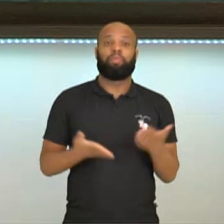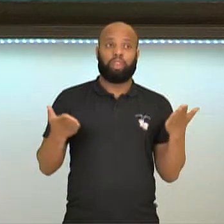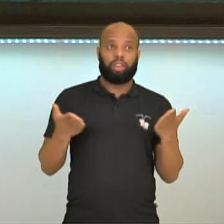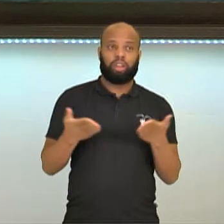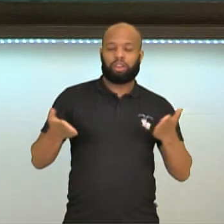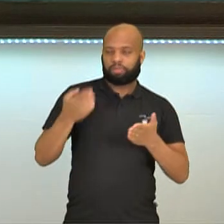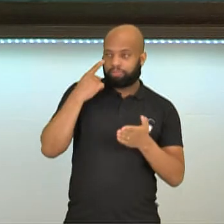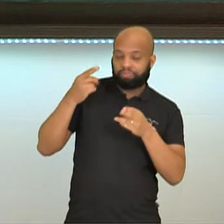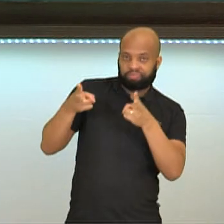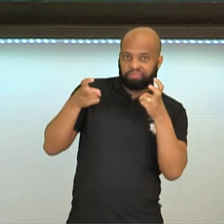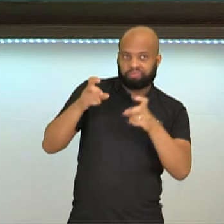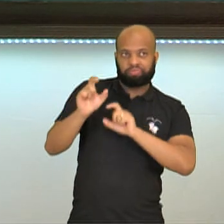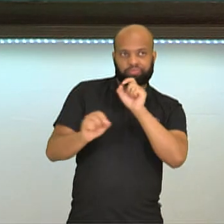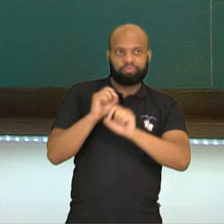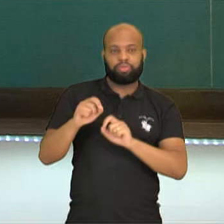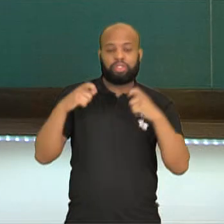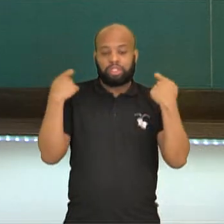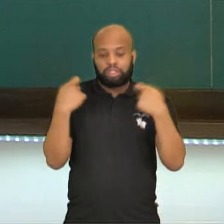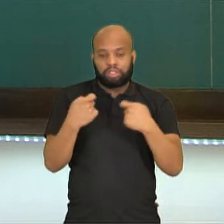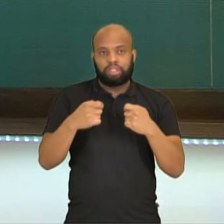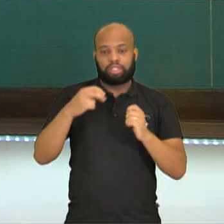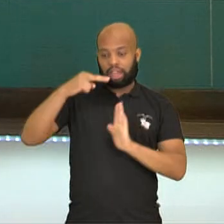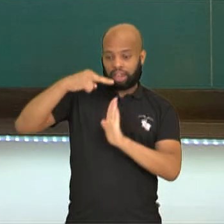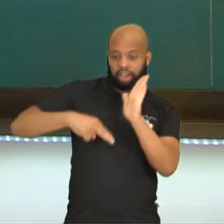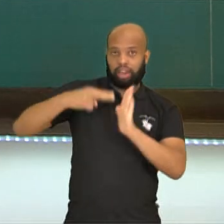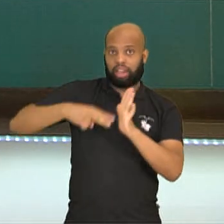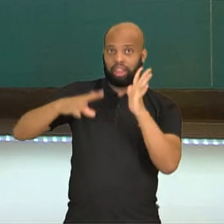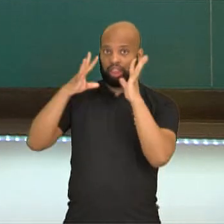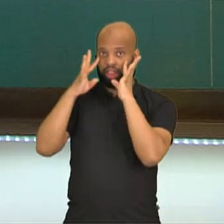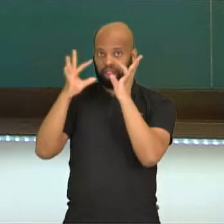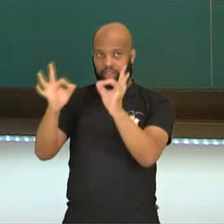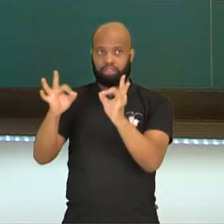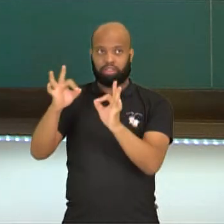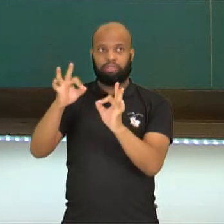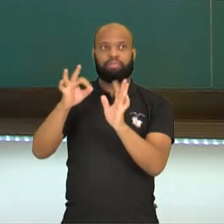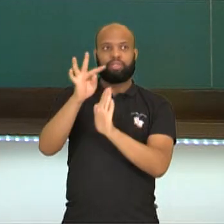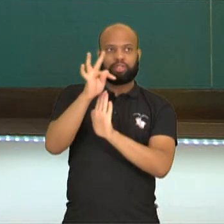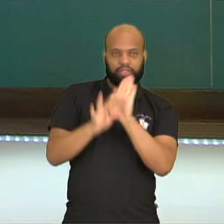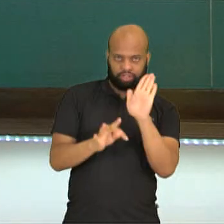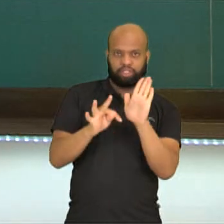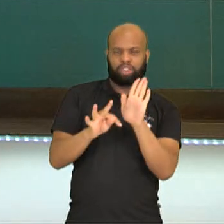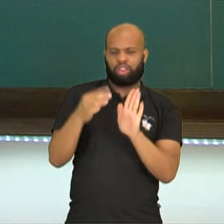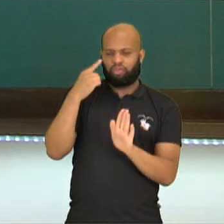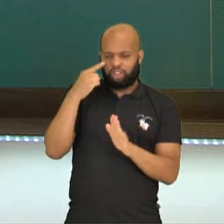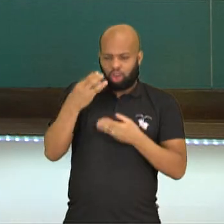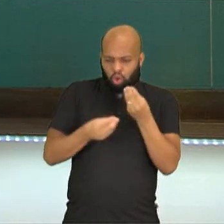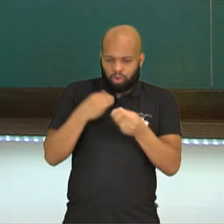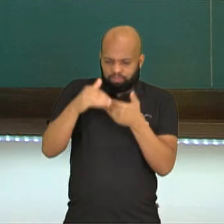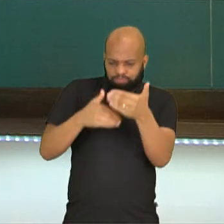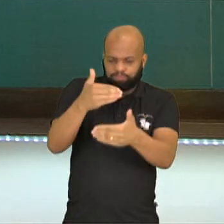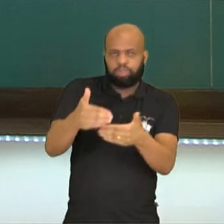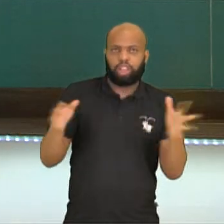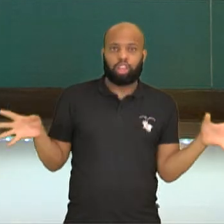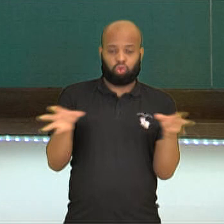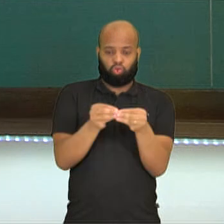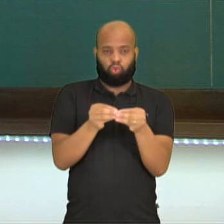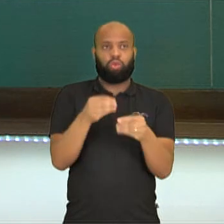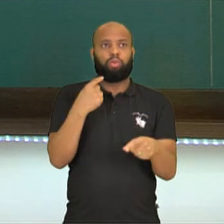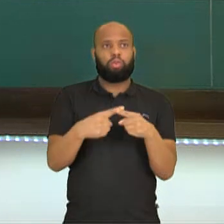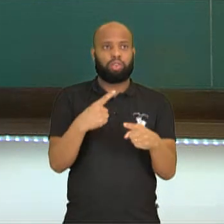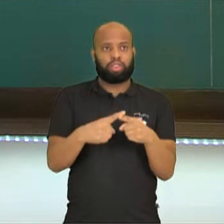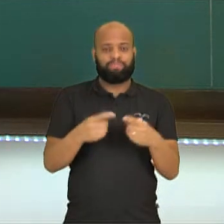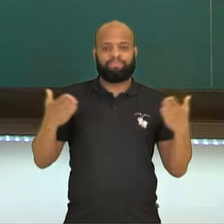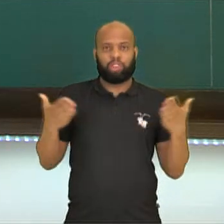Observem, minha gente, que a gente precisava reler atentamente esse texto, né? Mapeá-lo para desenvolver o resumo. Por quê? Porque o